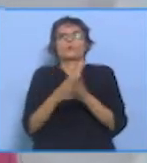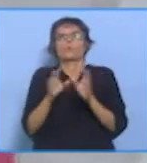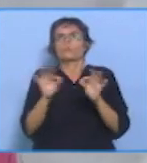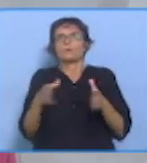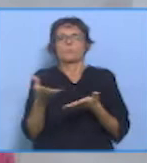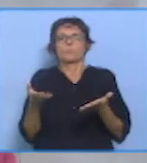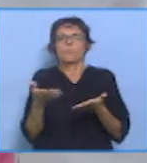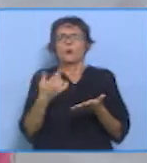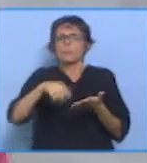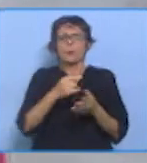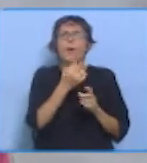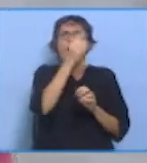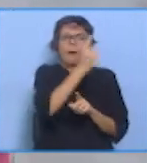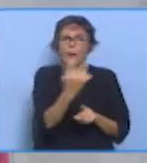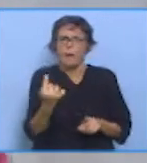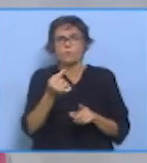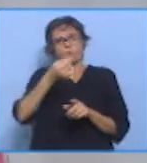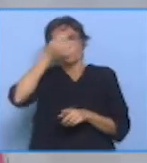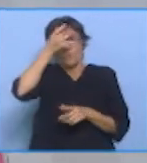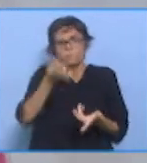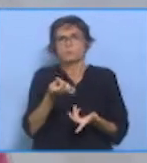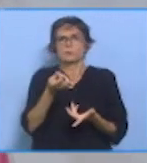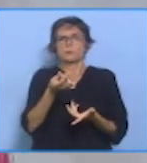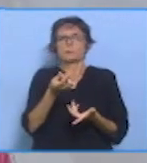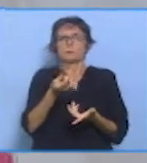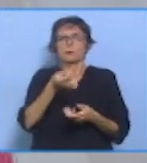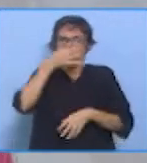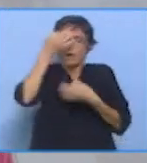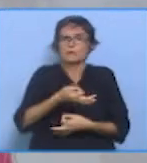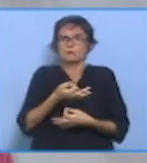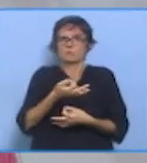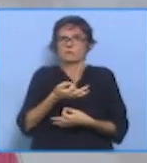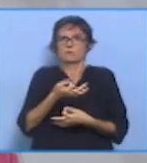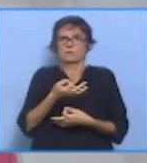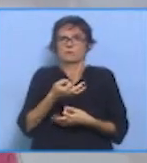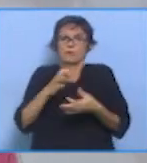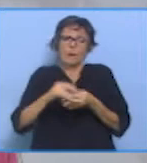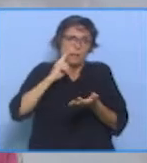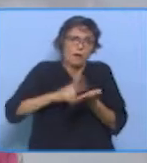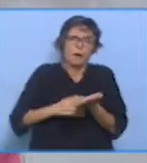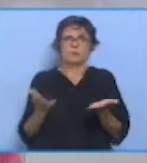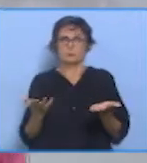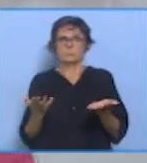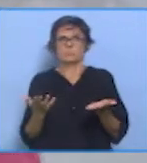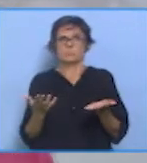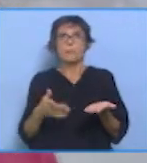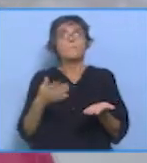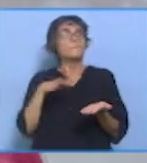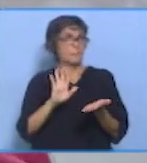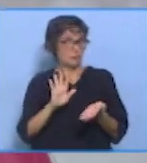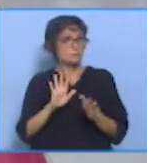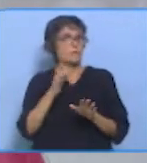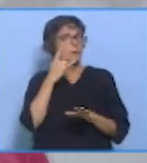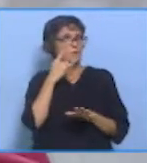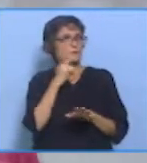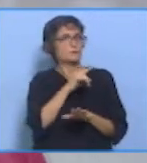romanos, temos a nossa convicção, com certeza, acabou, e muito bem, e temos razões para isso. Mas, quer dizer, reconhecemos que o Espírito